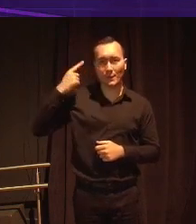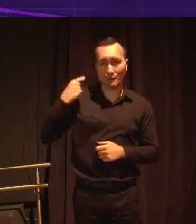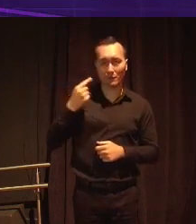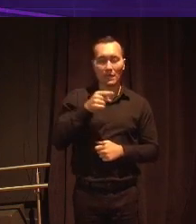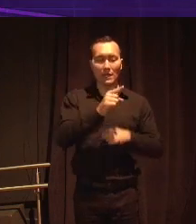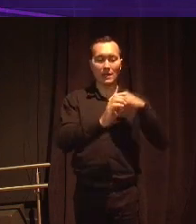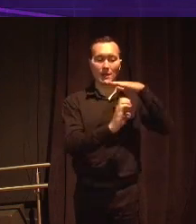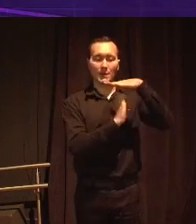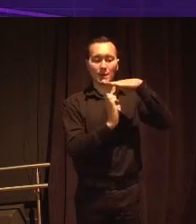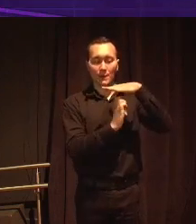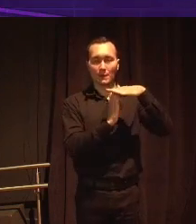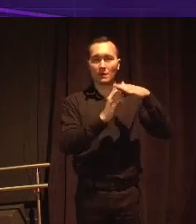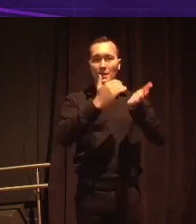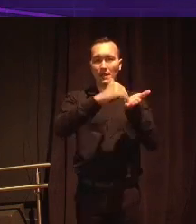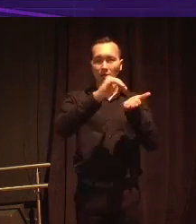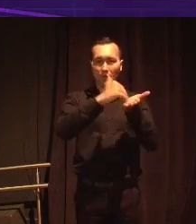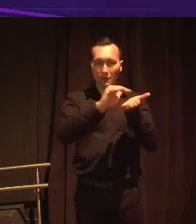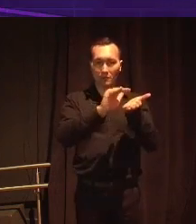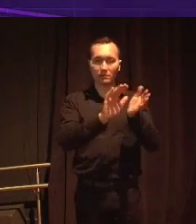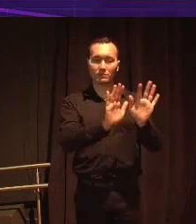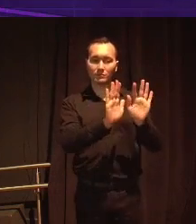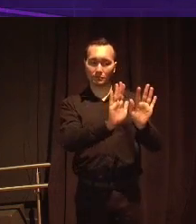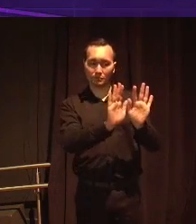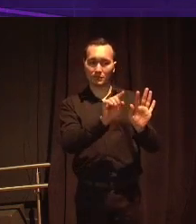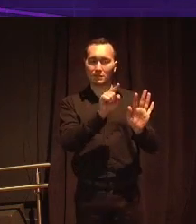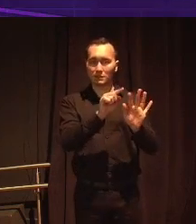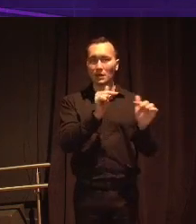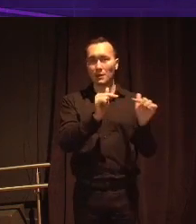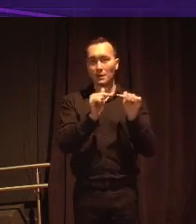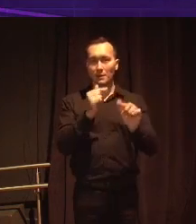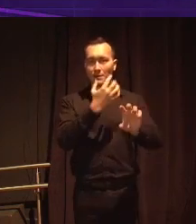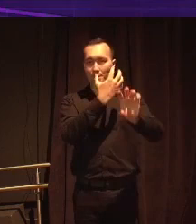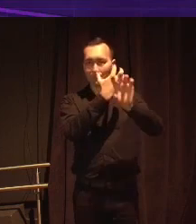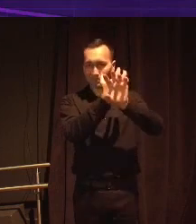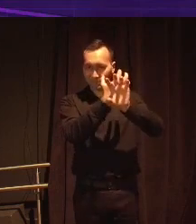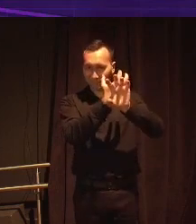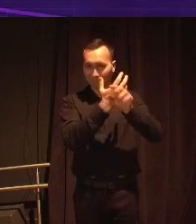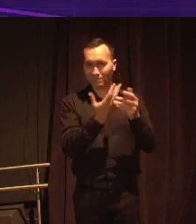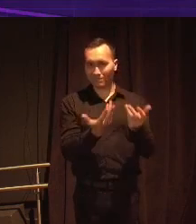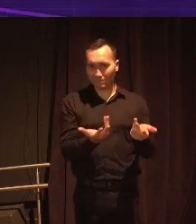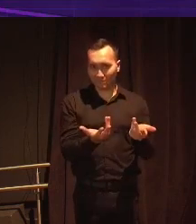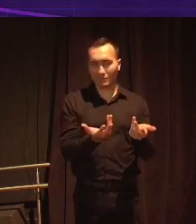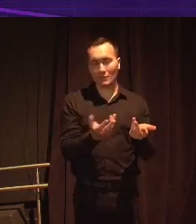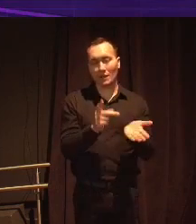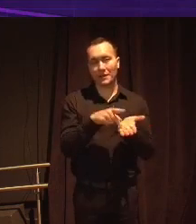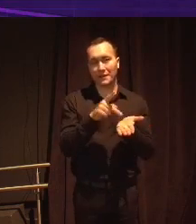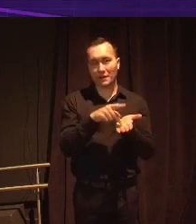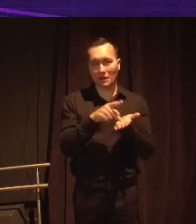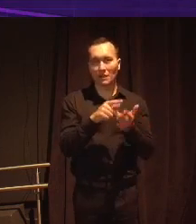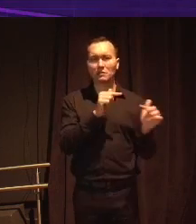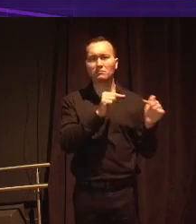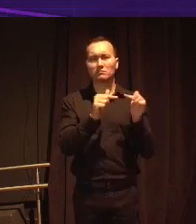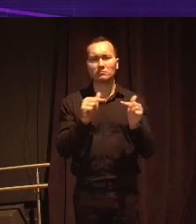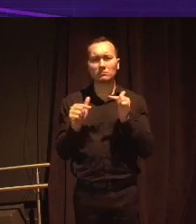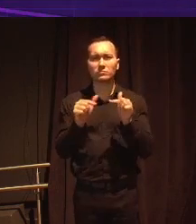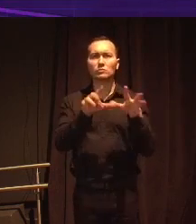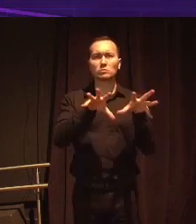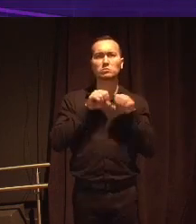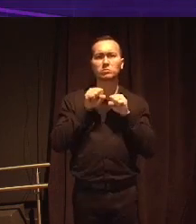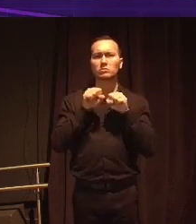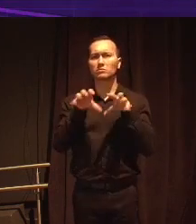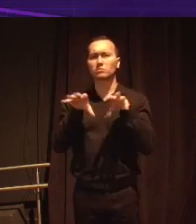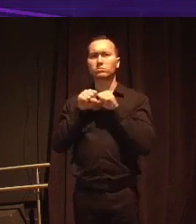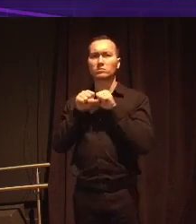São Paulo, ele trabalhava remotamente, lógico, diminuiu muito a carga de trabalho, mas para poder me ajudar